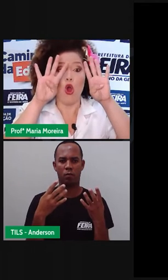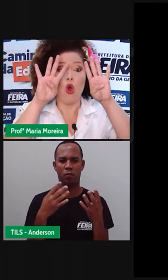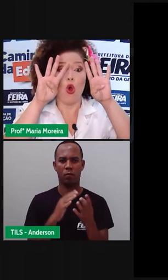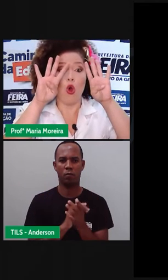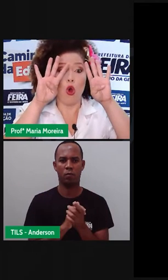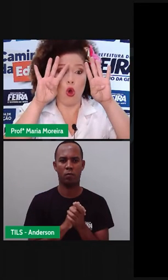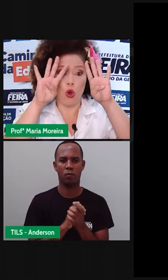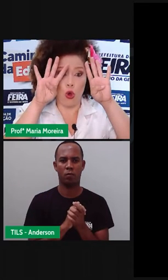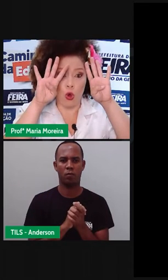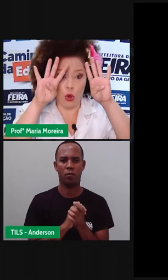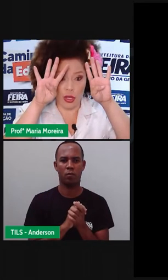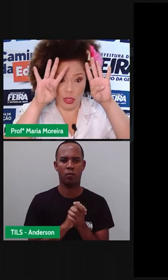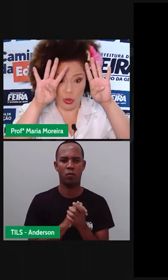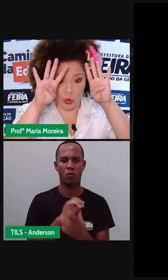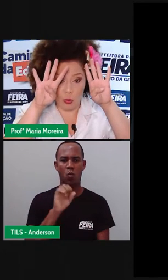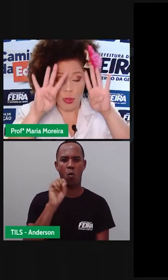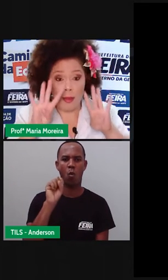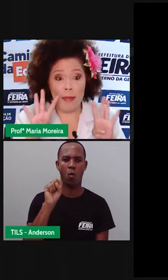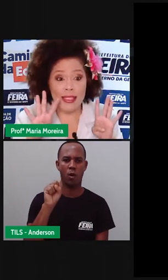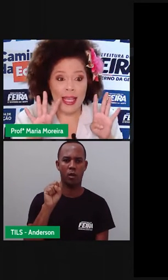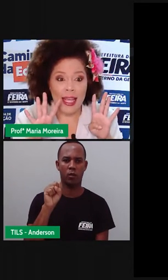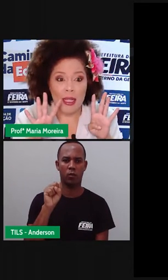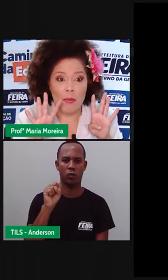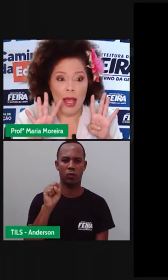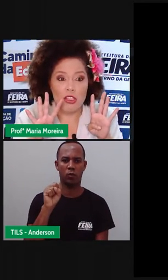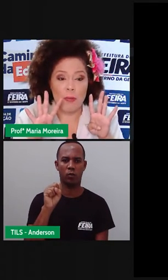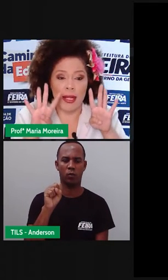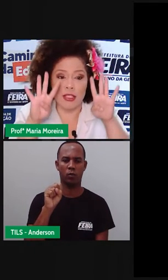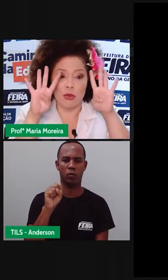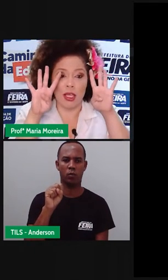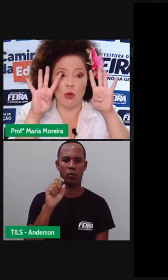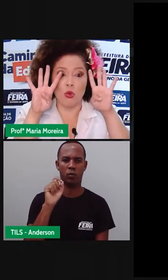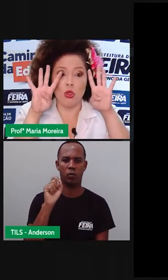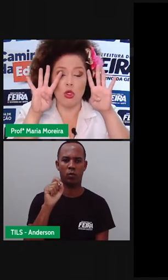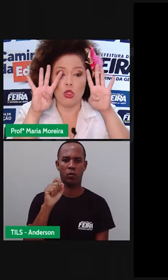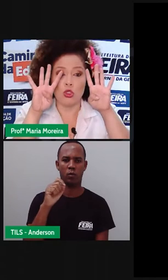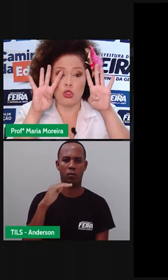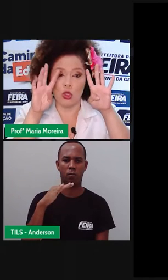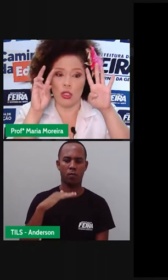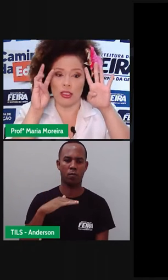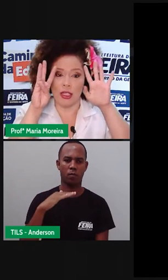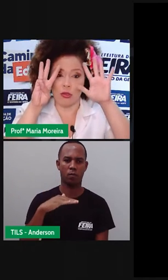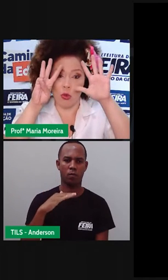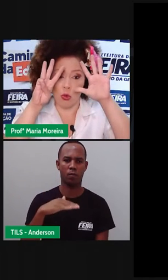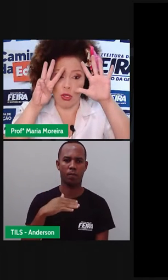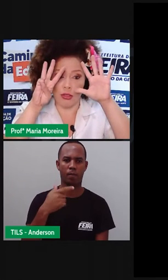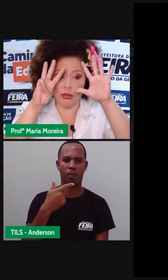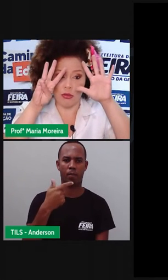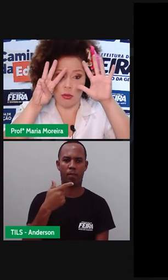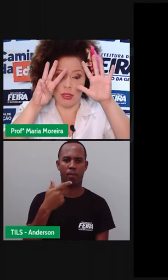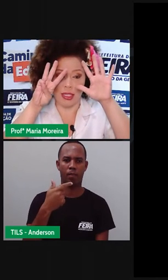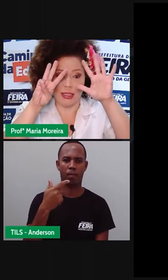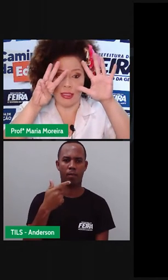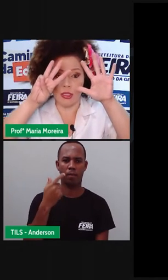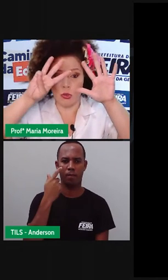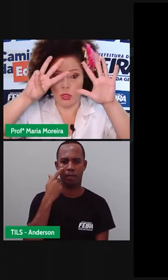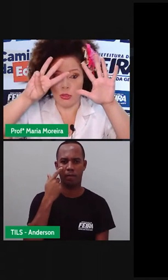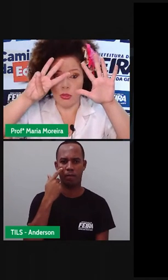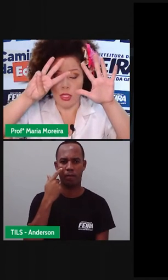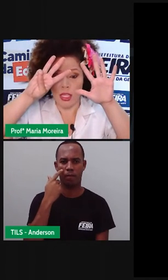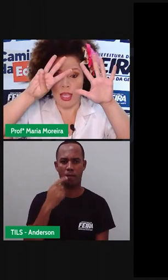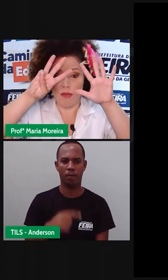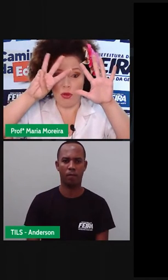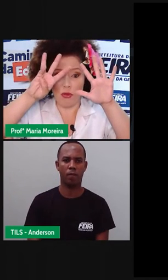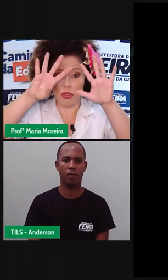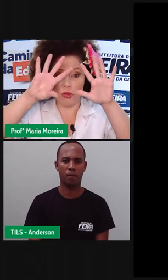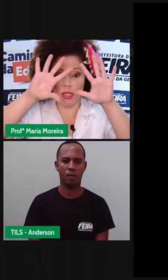que oito Mas aí ali embaixo aparece o que U2 mas eu tenho 18 vou botar assim